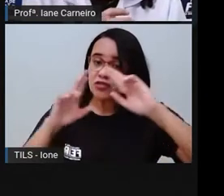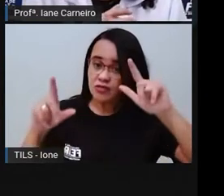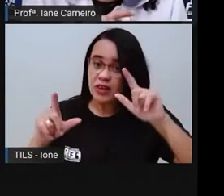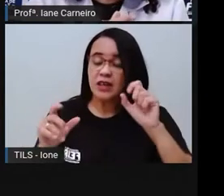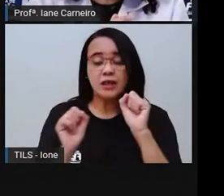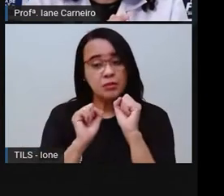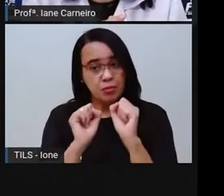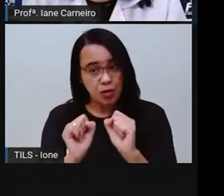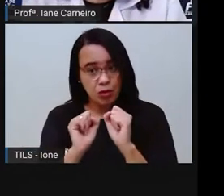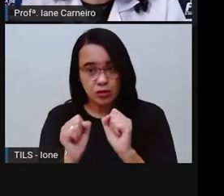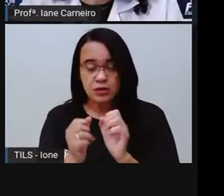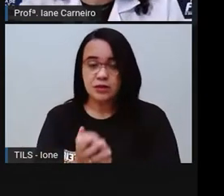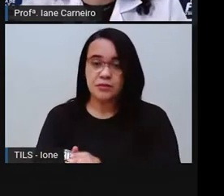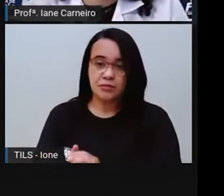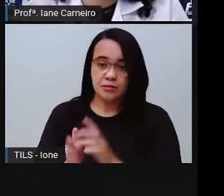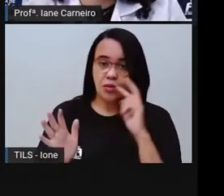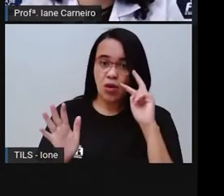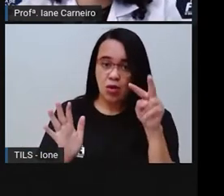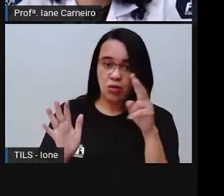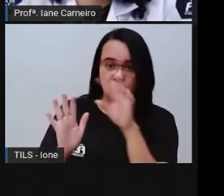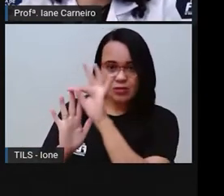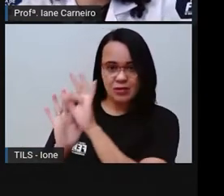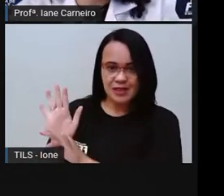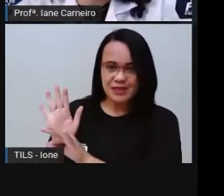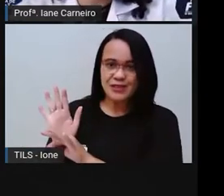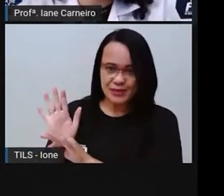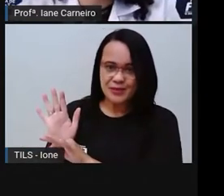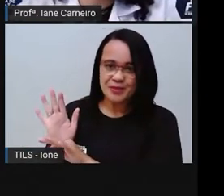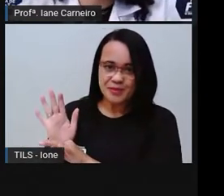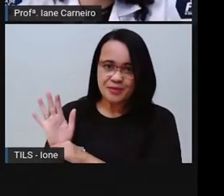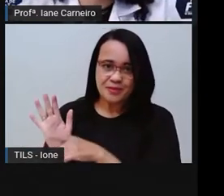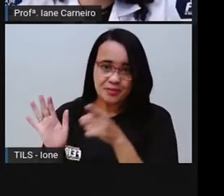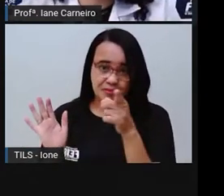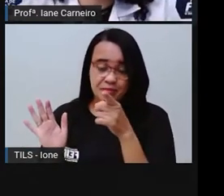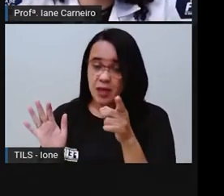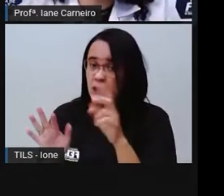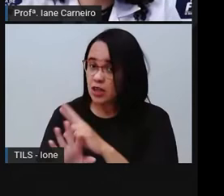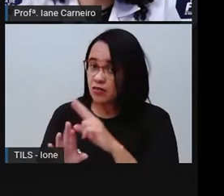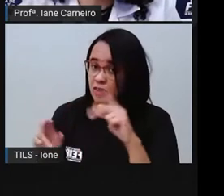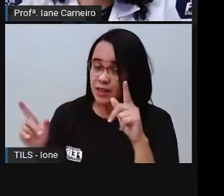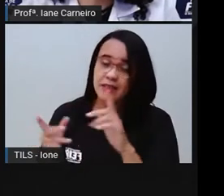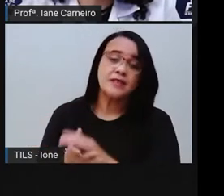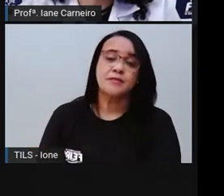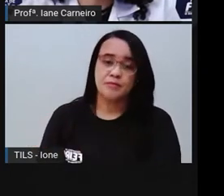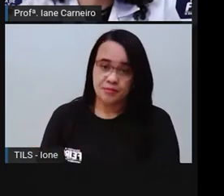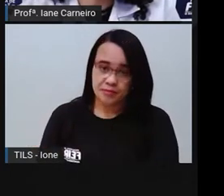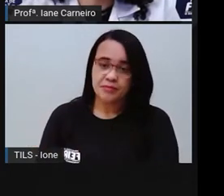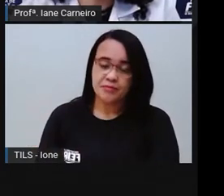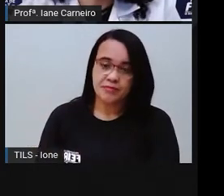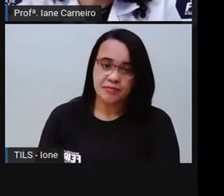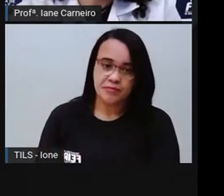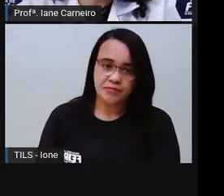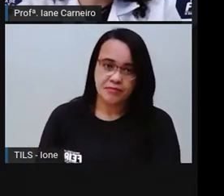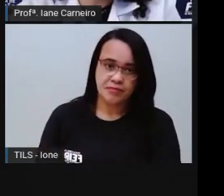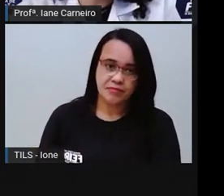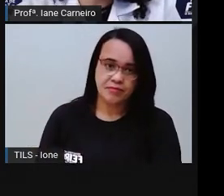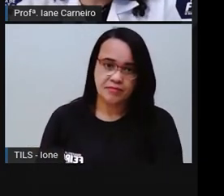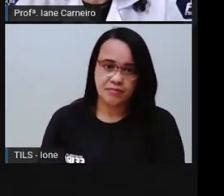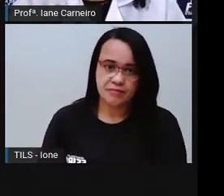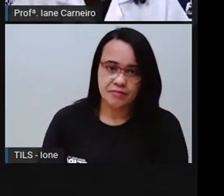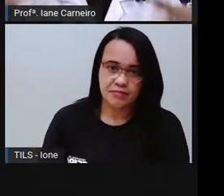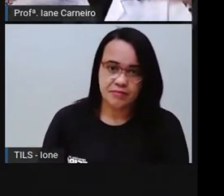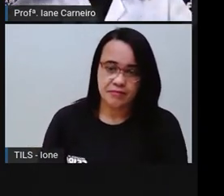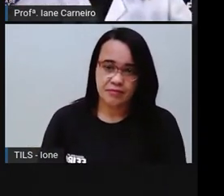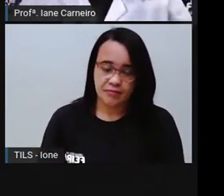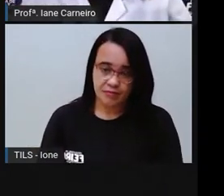ela pode ser diferente tá certo então aqui a próxima você beijão que ela já é a primeira diferença que a gente nossa ó é que